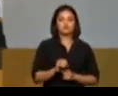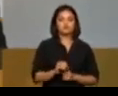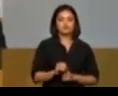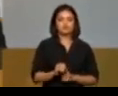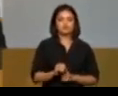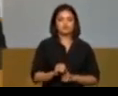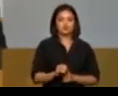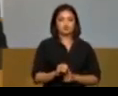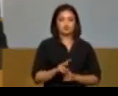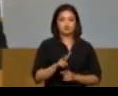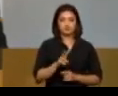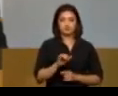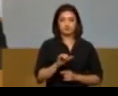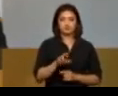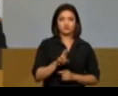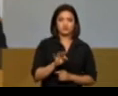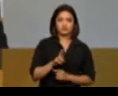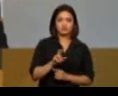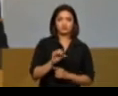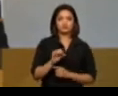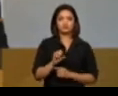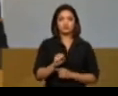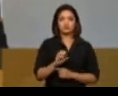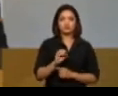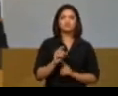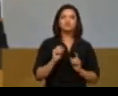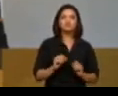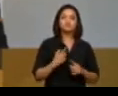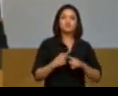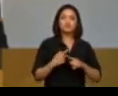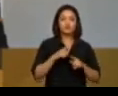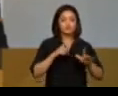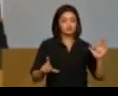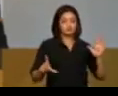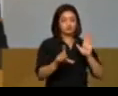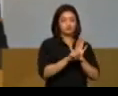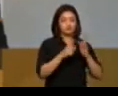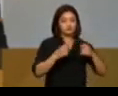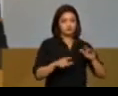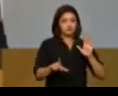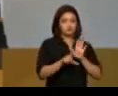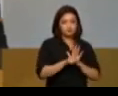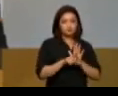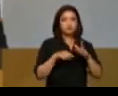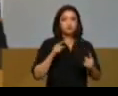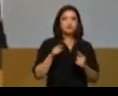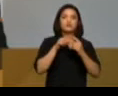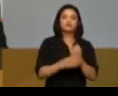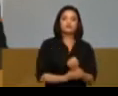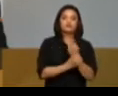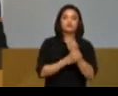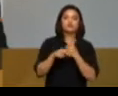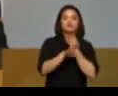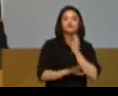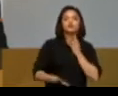Monopólio virtuoso é aquele que é decorrente de lei, estabelecido por razões de segurança nacional